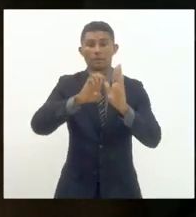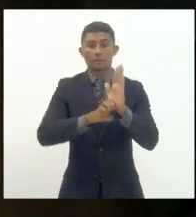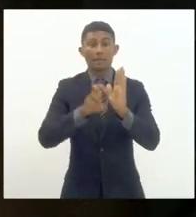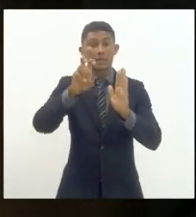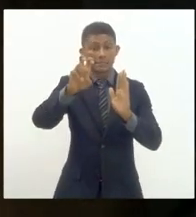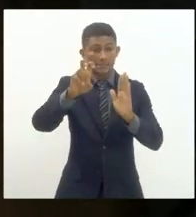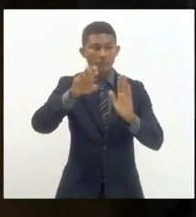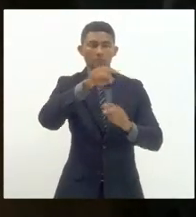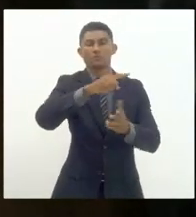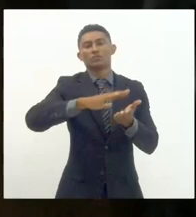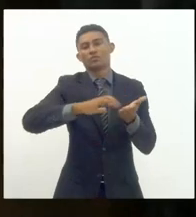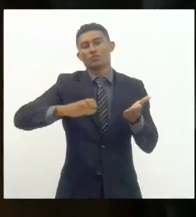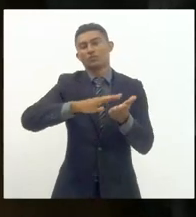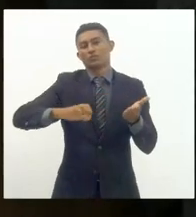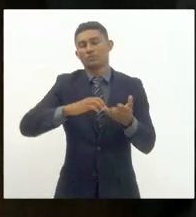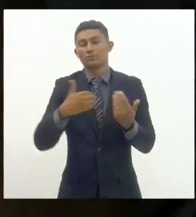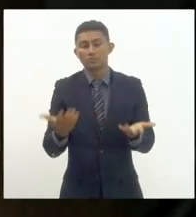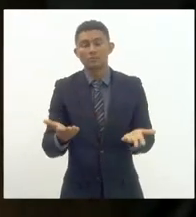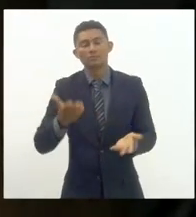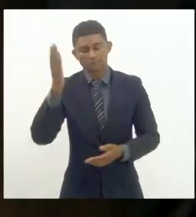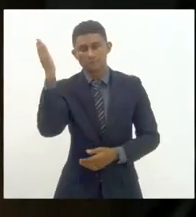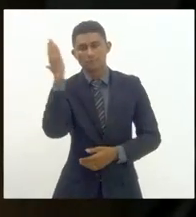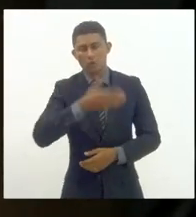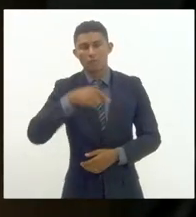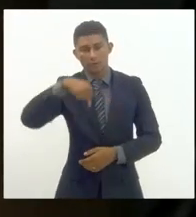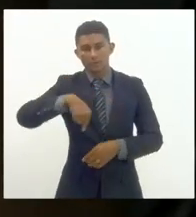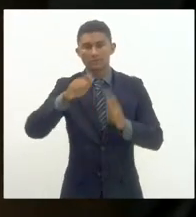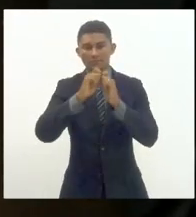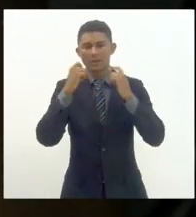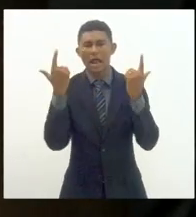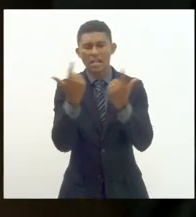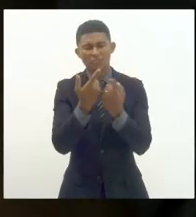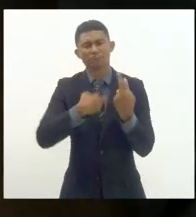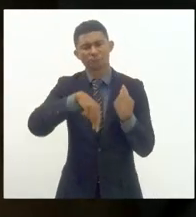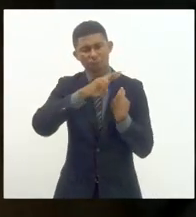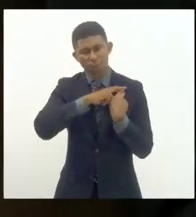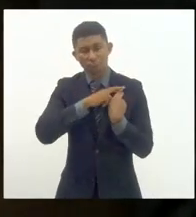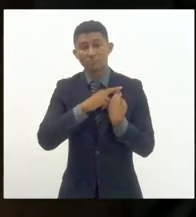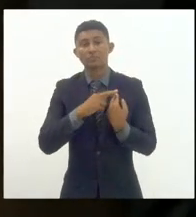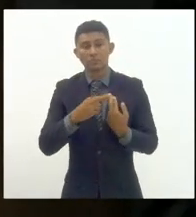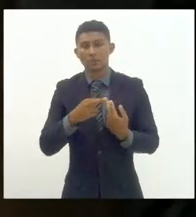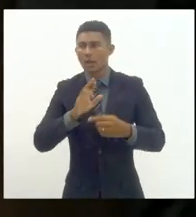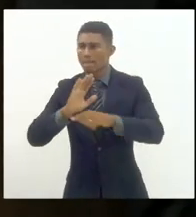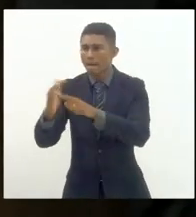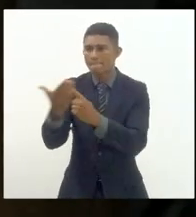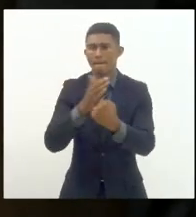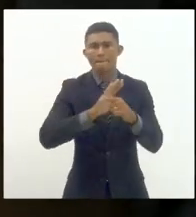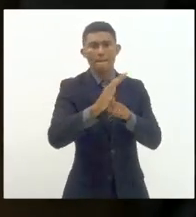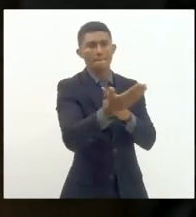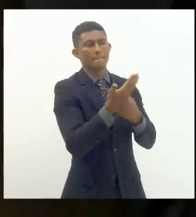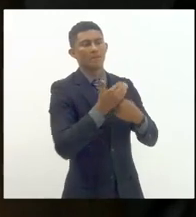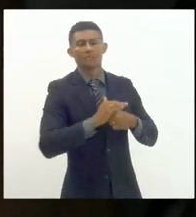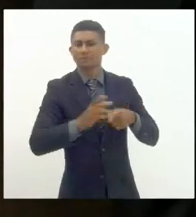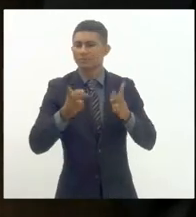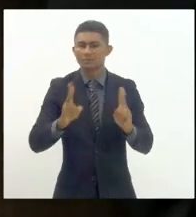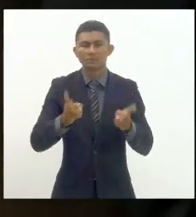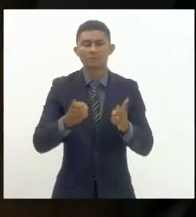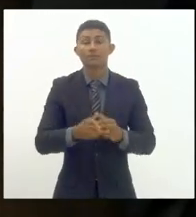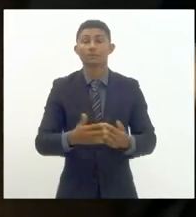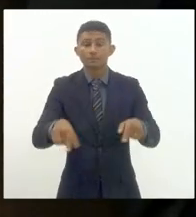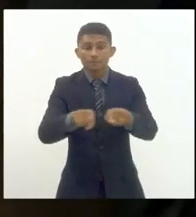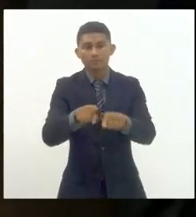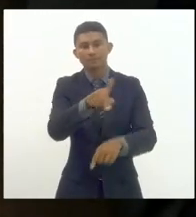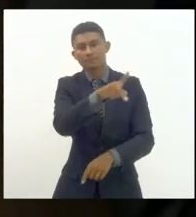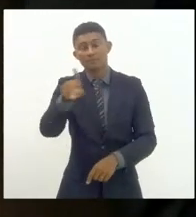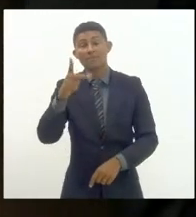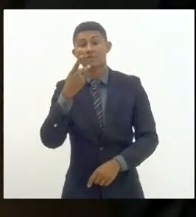emendas. Isso mostra como o parlamento é comprometido e quando um pode ajudar o outro. E quero também falar para o presidente